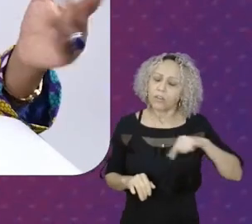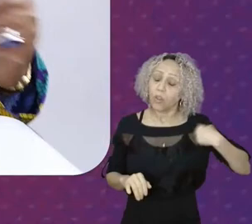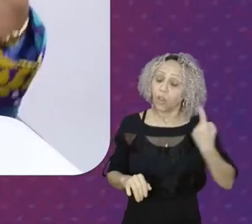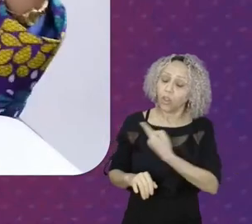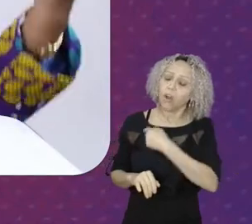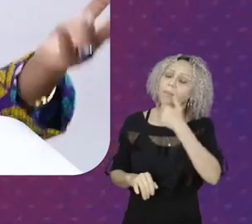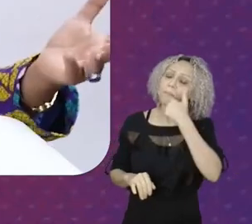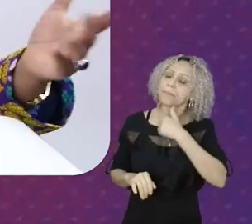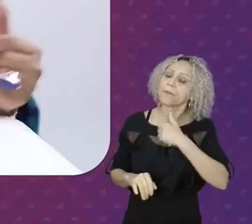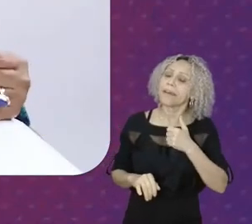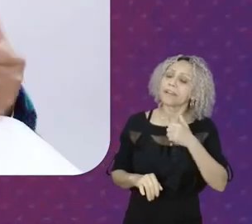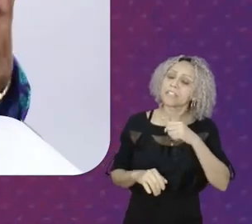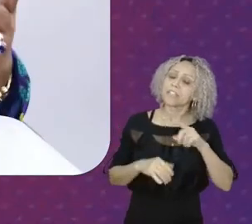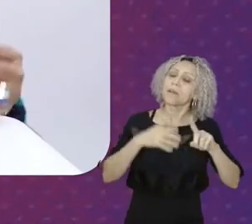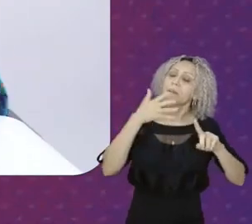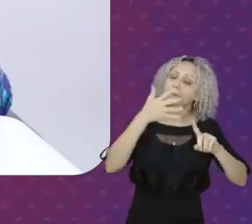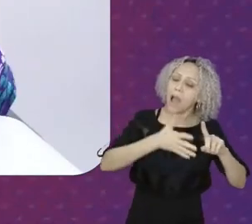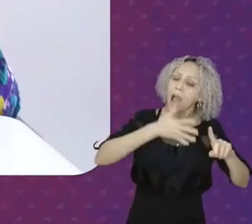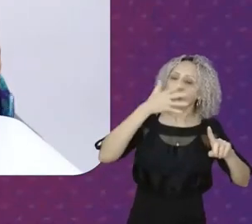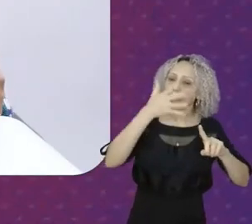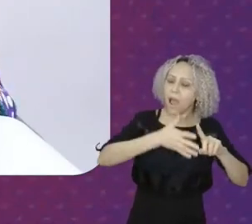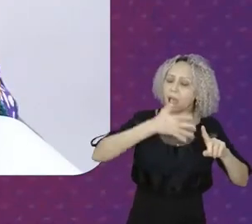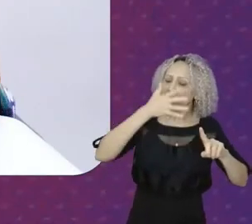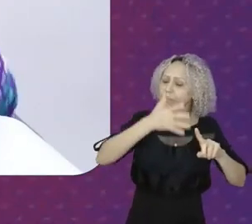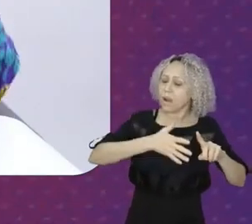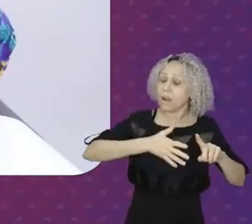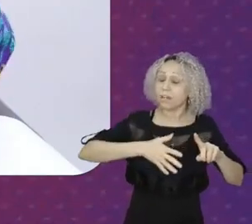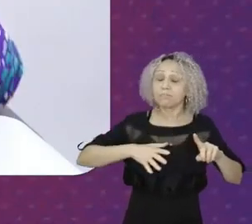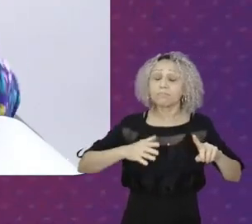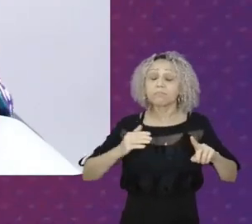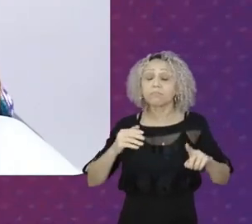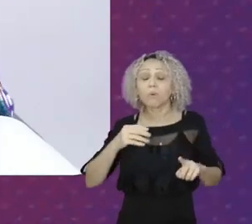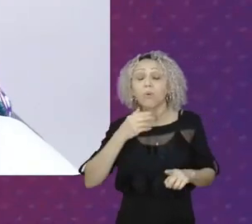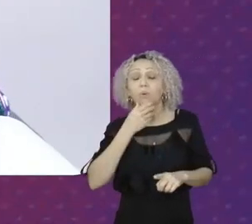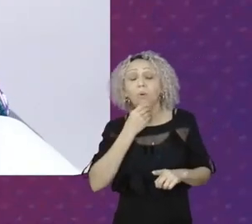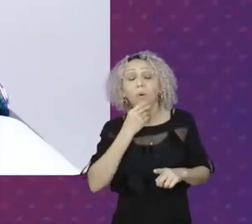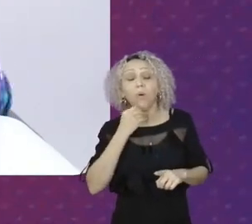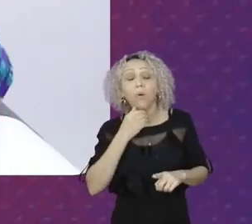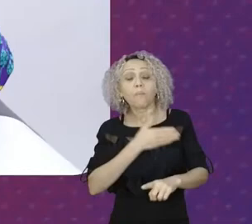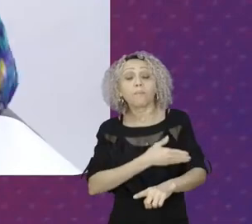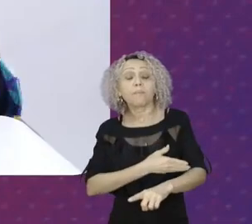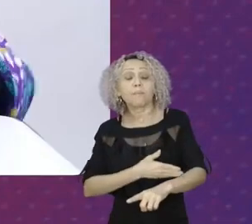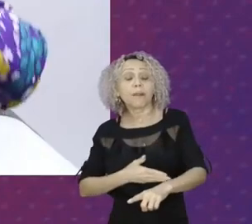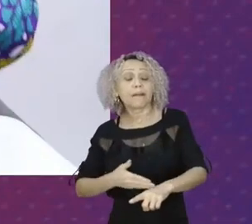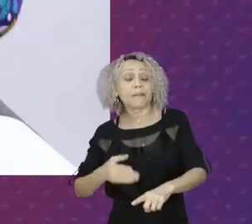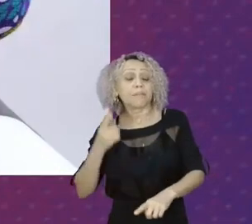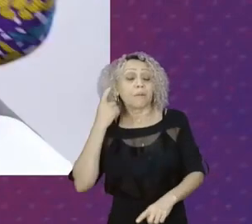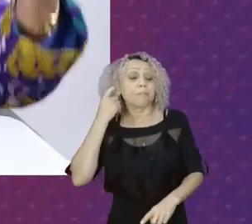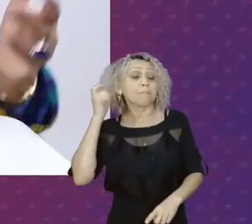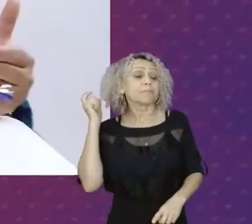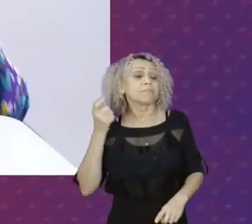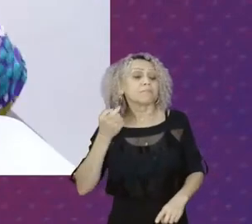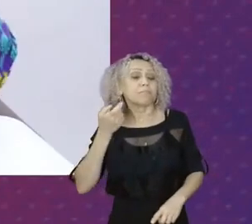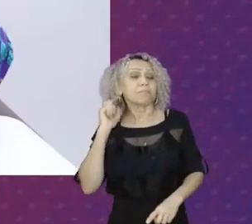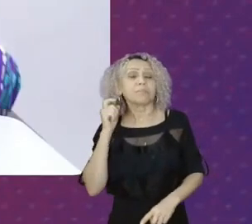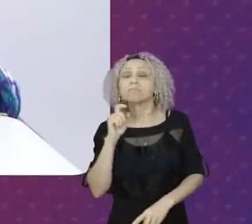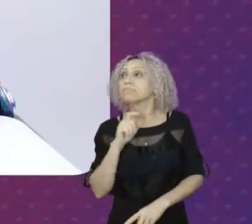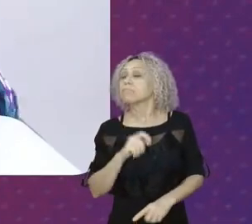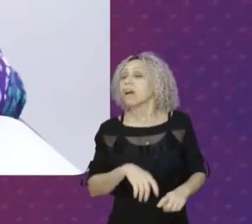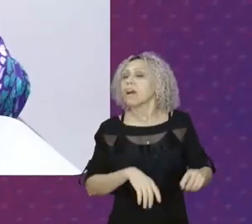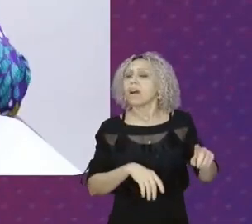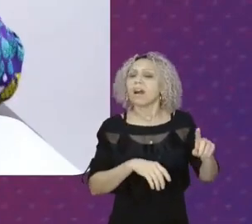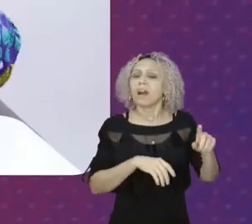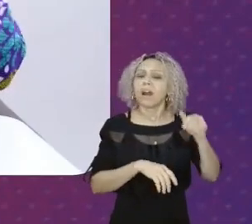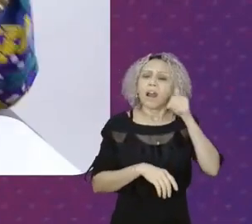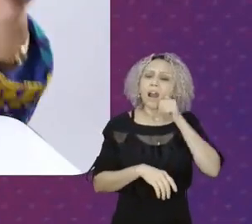nós mulheres, que você está no plenário, você está num lugar público, você